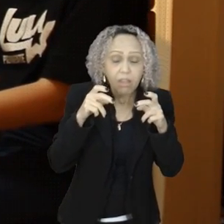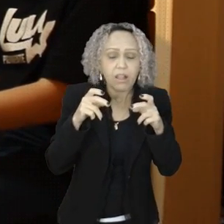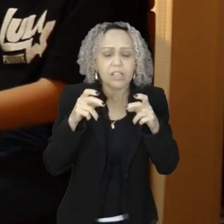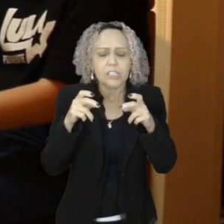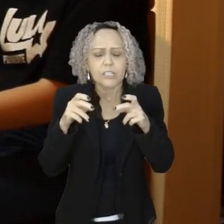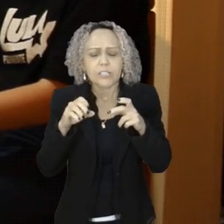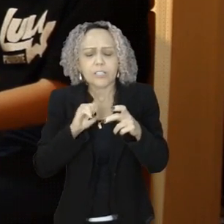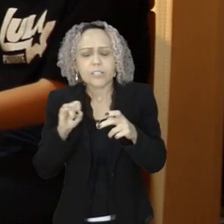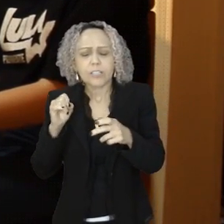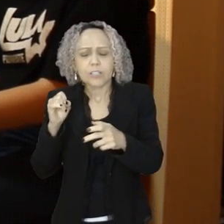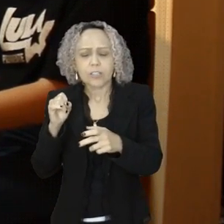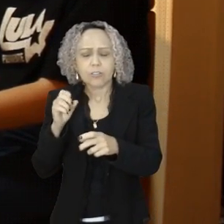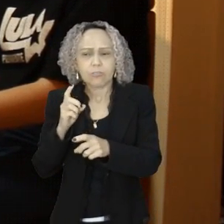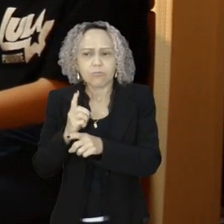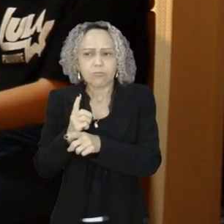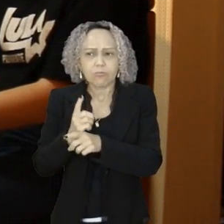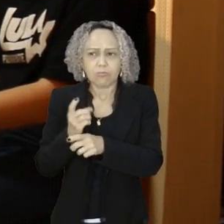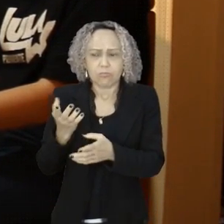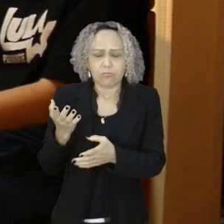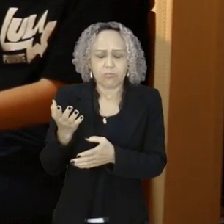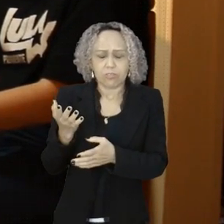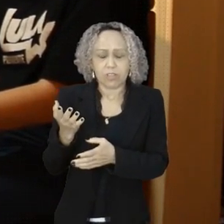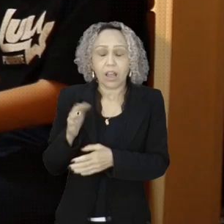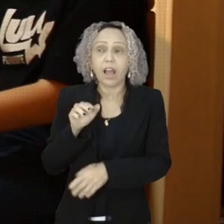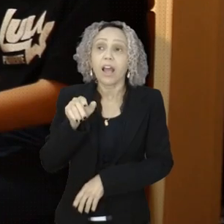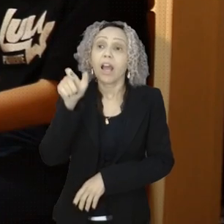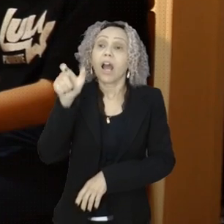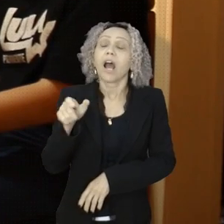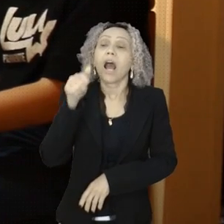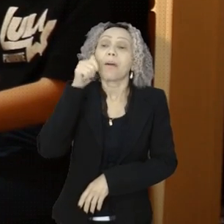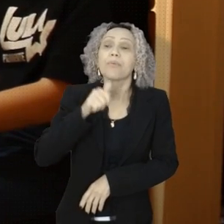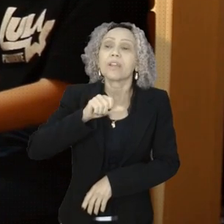Então ela trabalhou muito. Josefina, o nome dela.